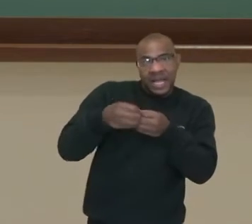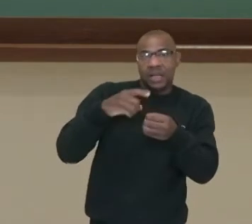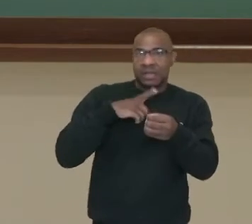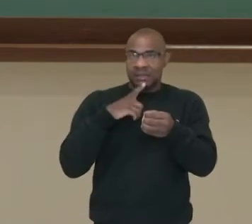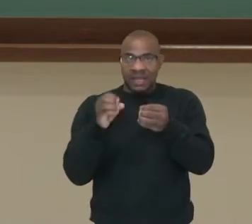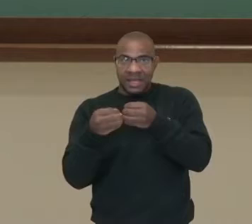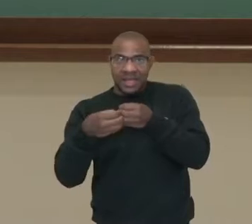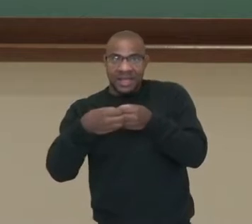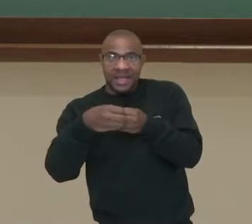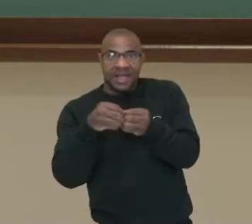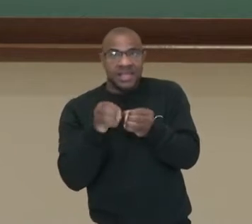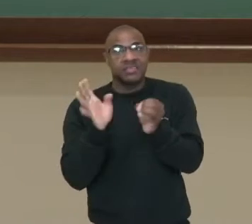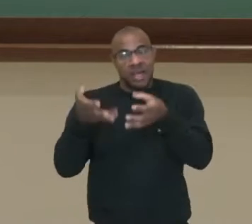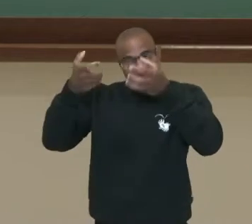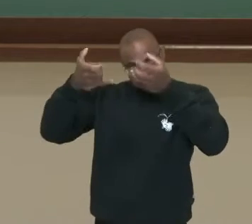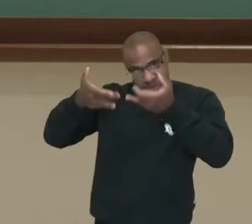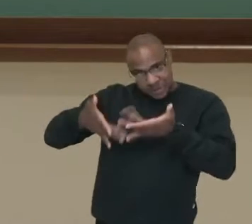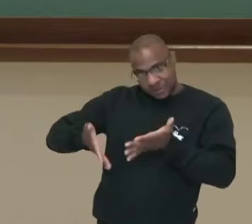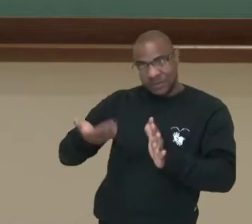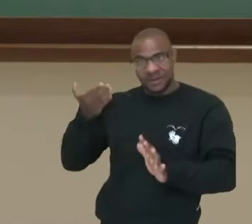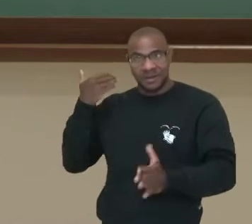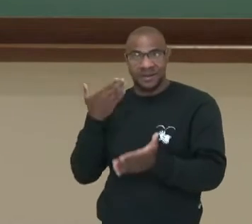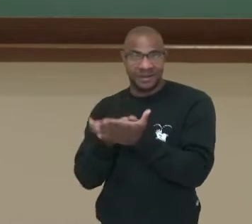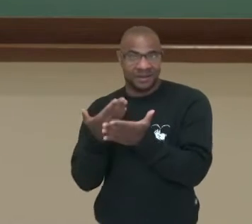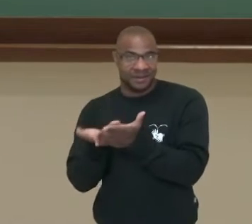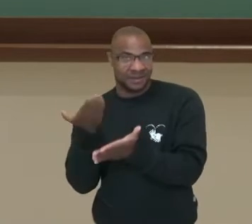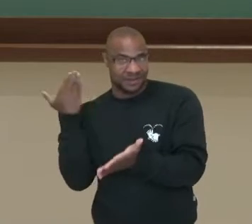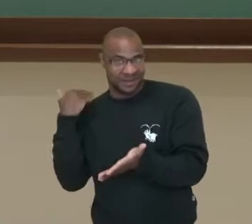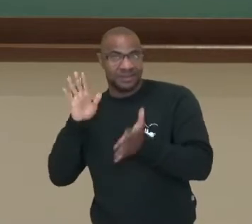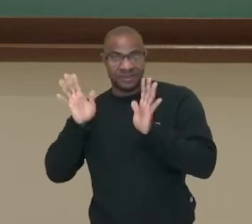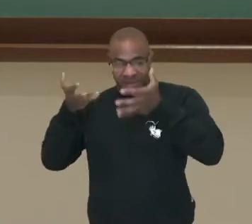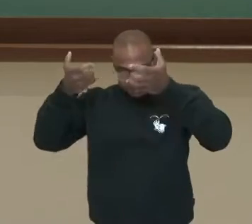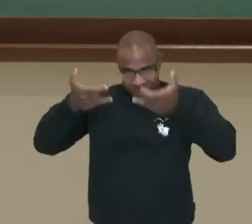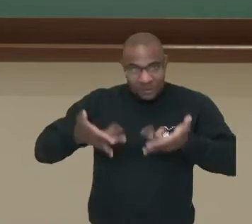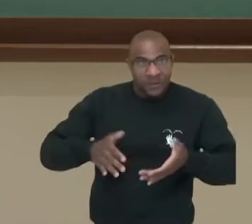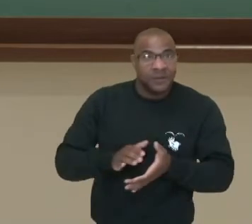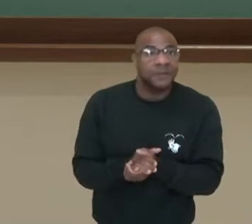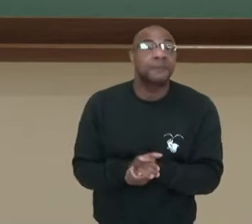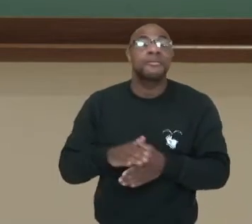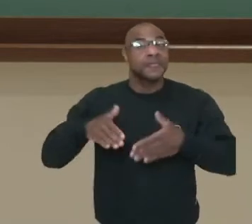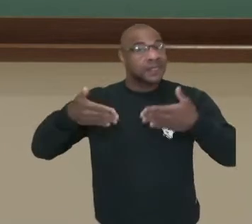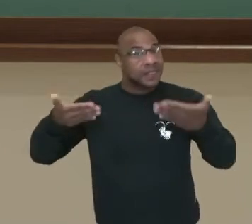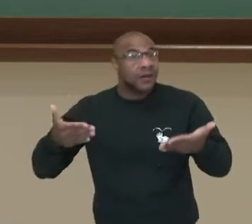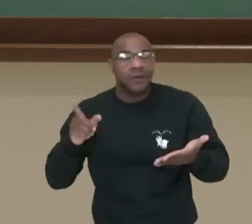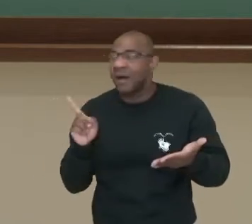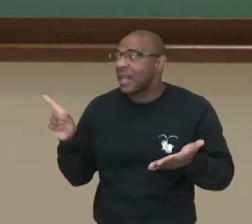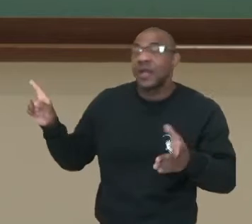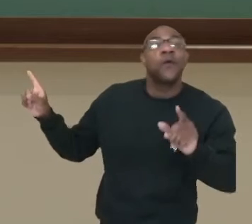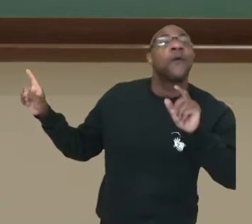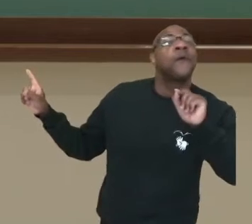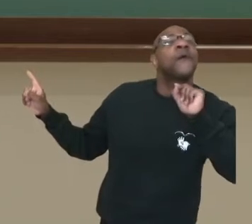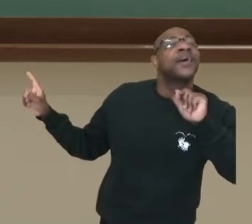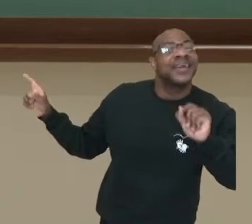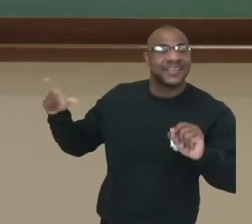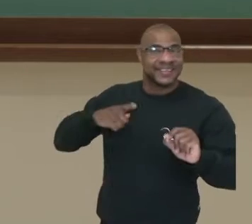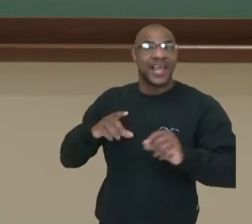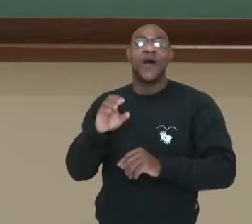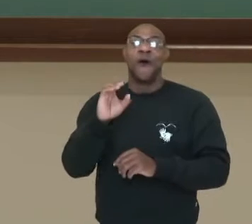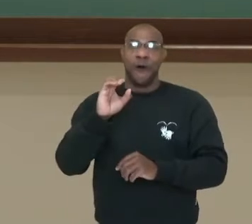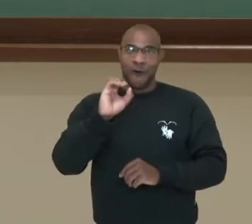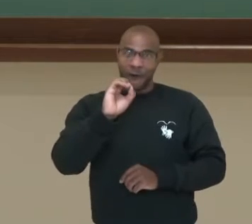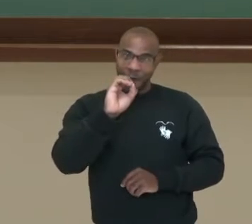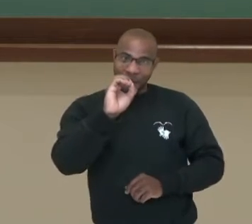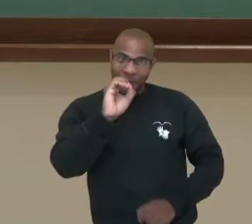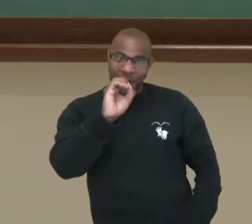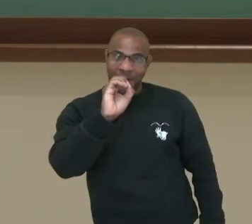respiração, que a gente já falou lá na aula do sistema circulatório. Então, nesse caso aqui, ó, né, tem o oxigênio que